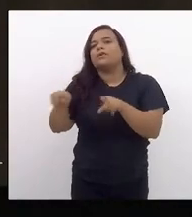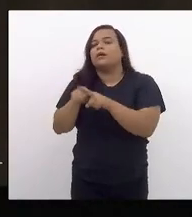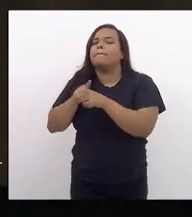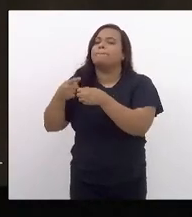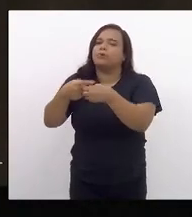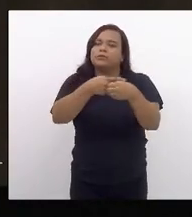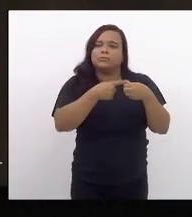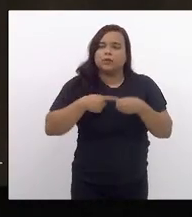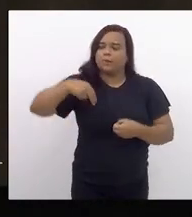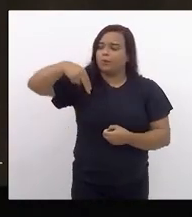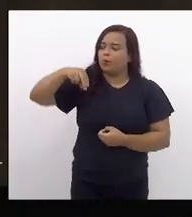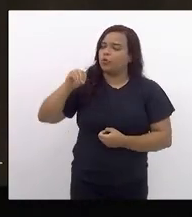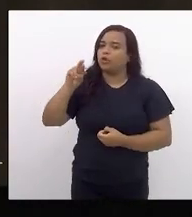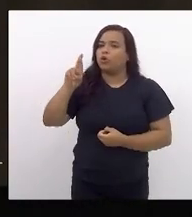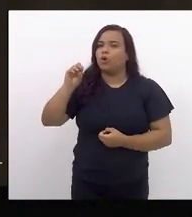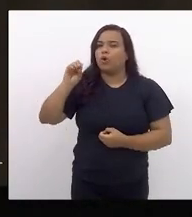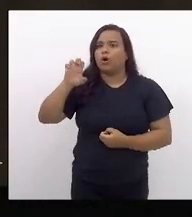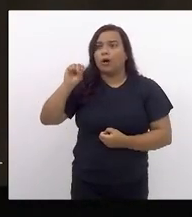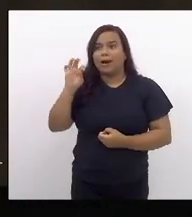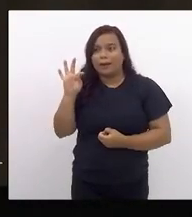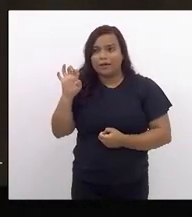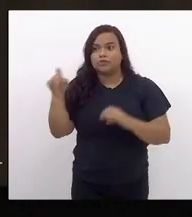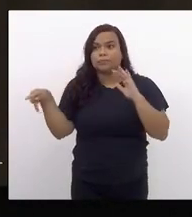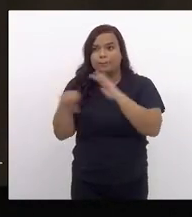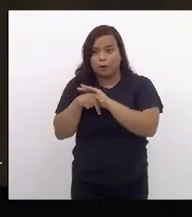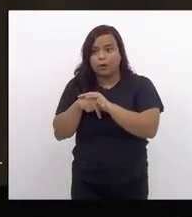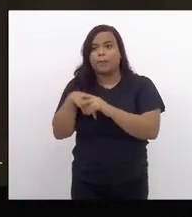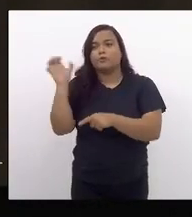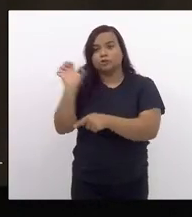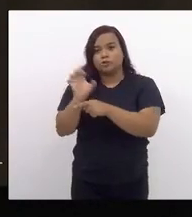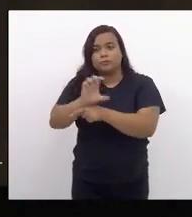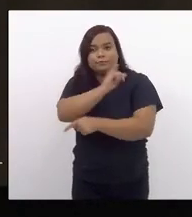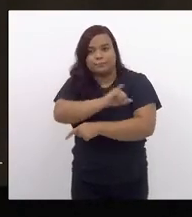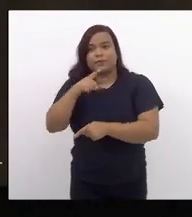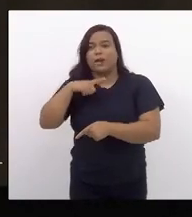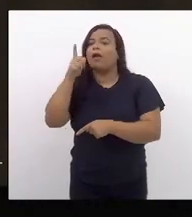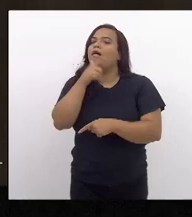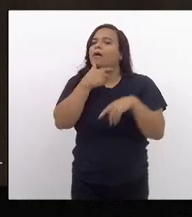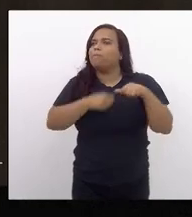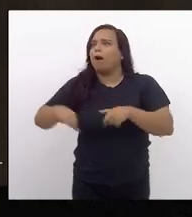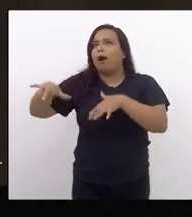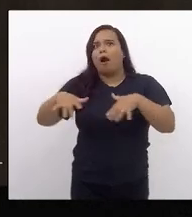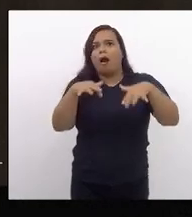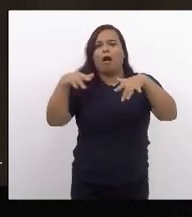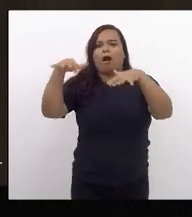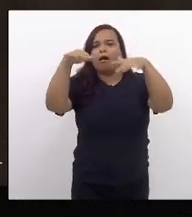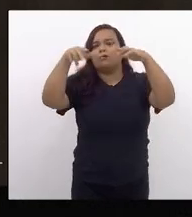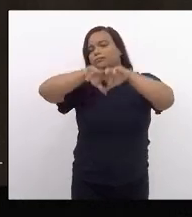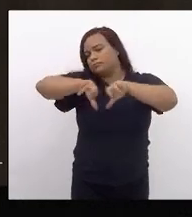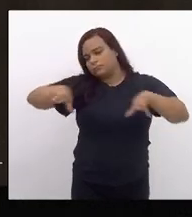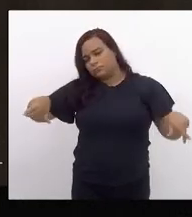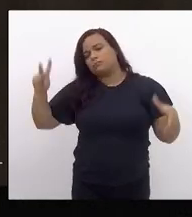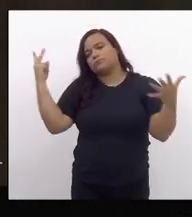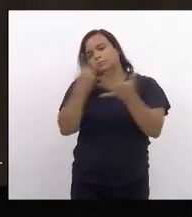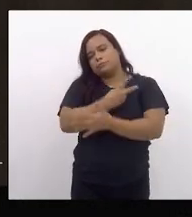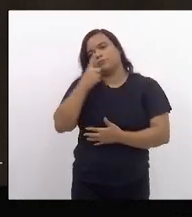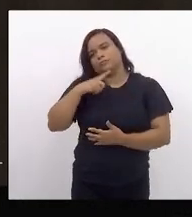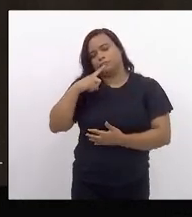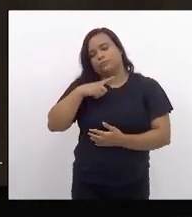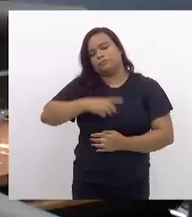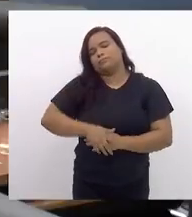do noroeste do estado, que sofrem recorrentemente com inundações, trombas d'água, que afetam o dia a dia dessas cidades.